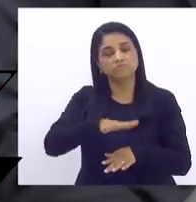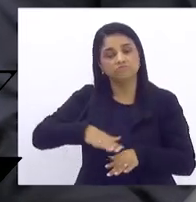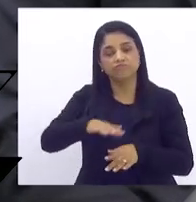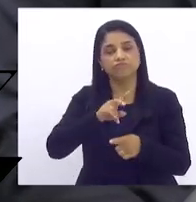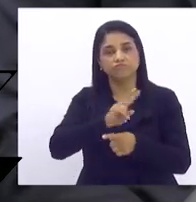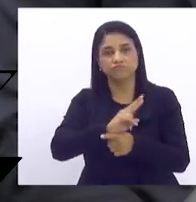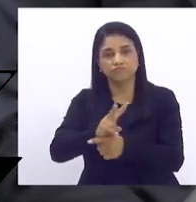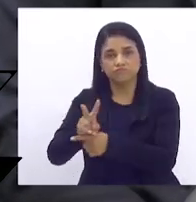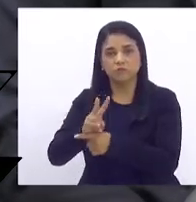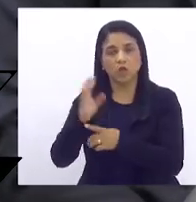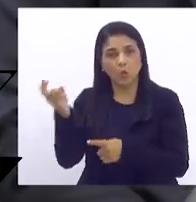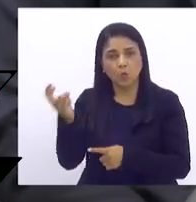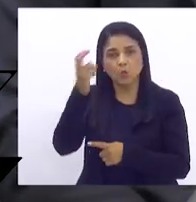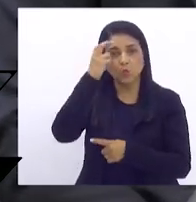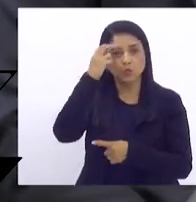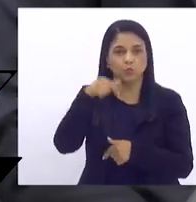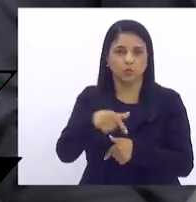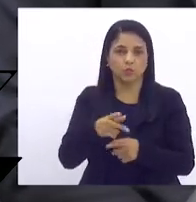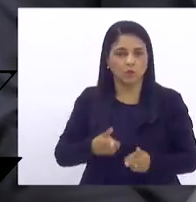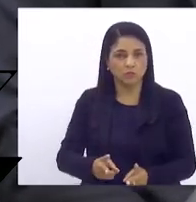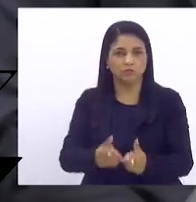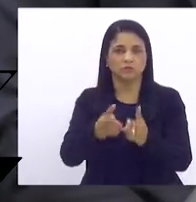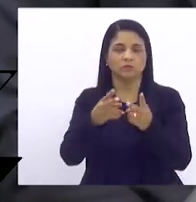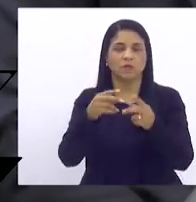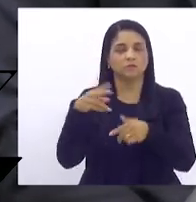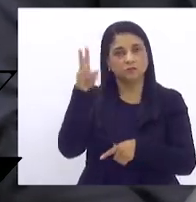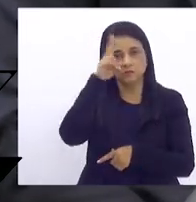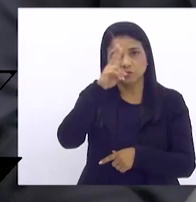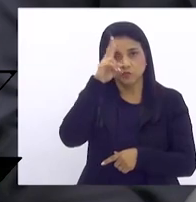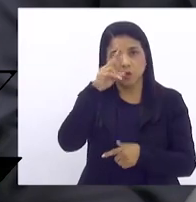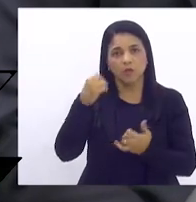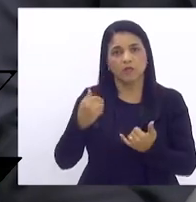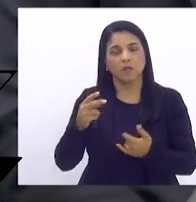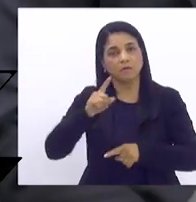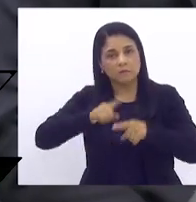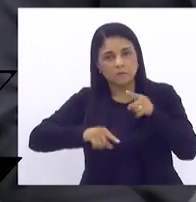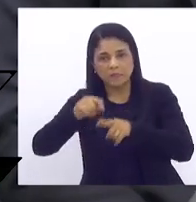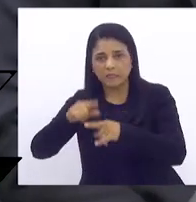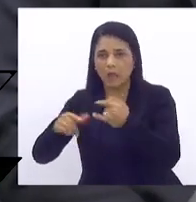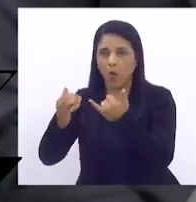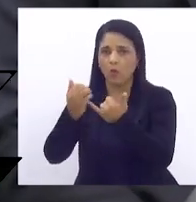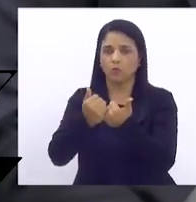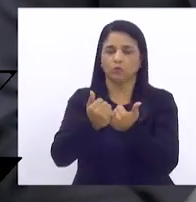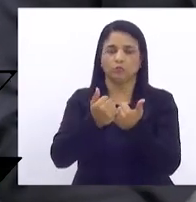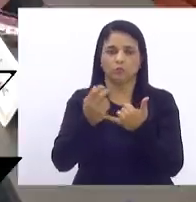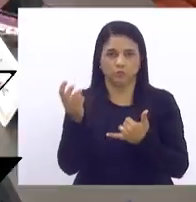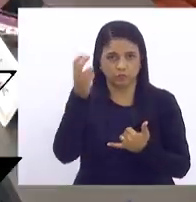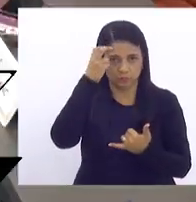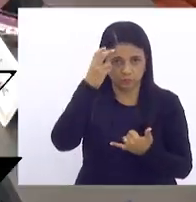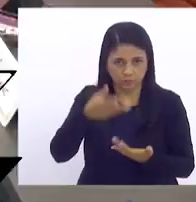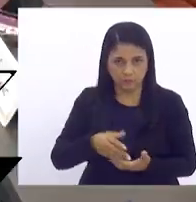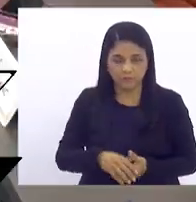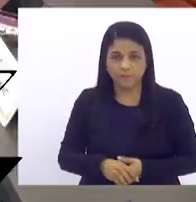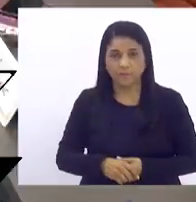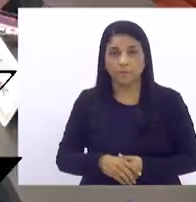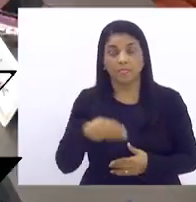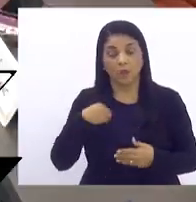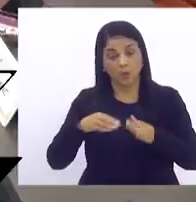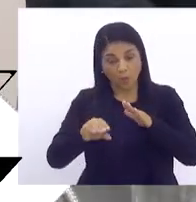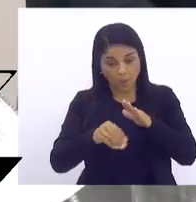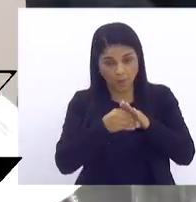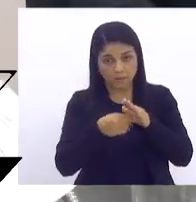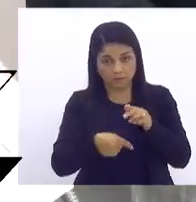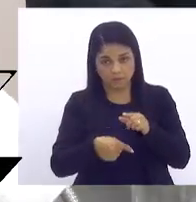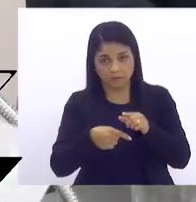culturas e para lhes dar continuidade histórica e material presente. Olha, eu estou com um parecer aqui,